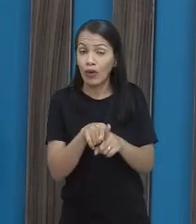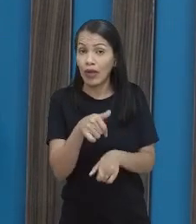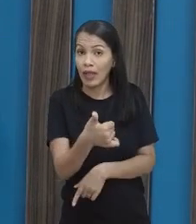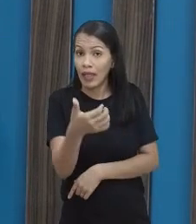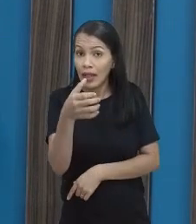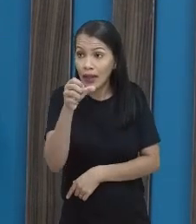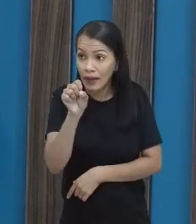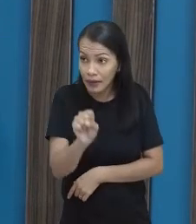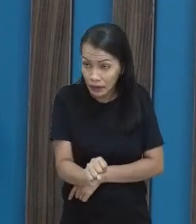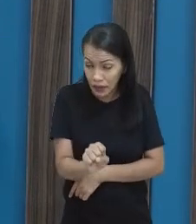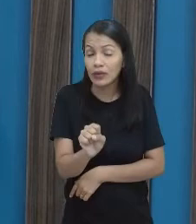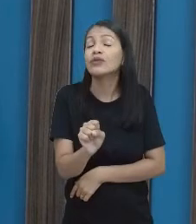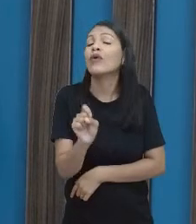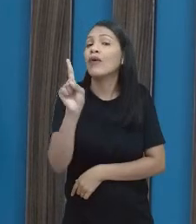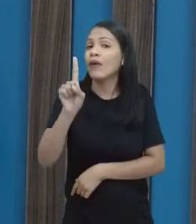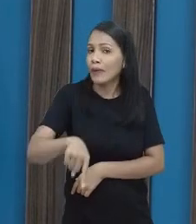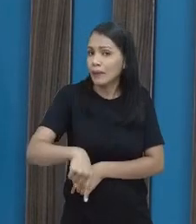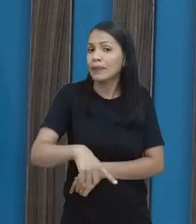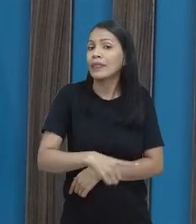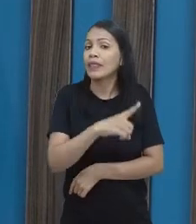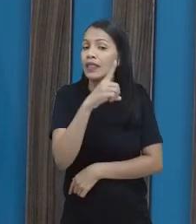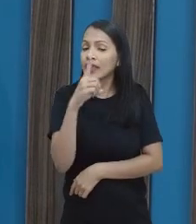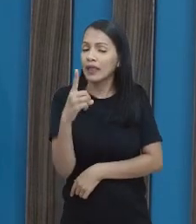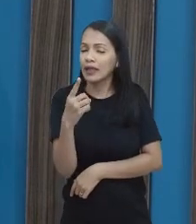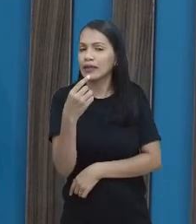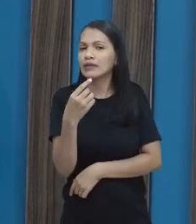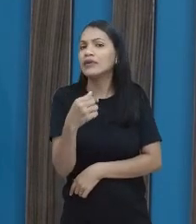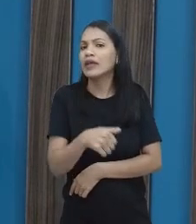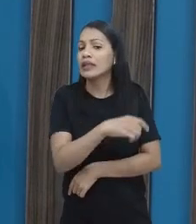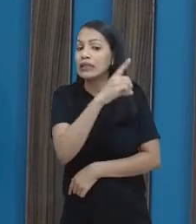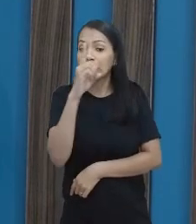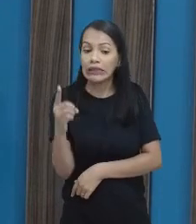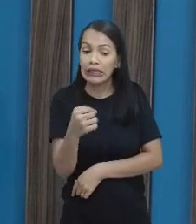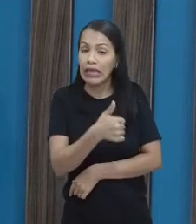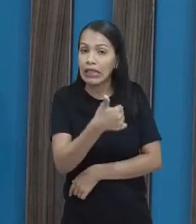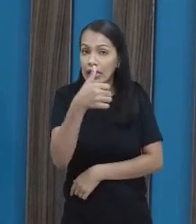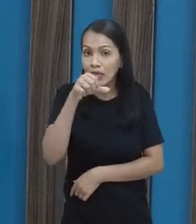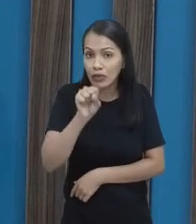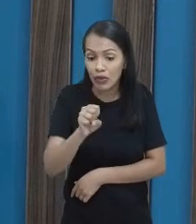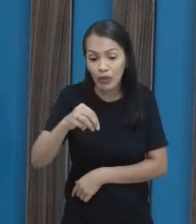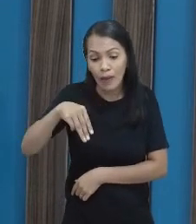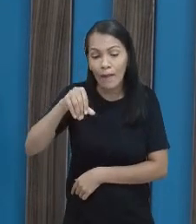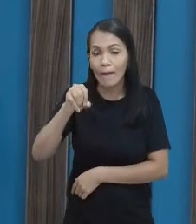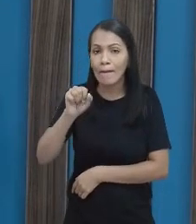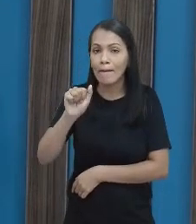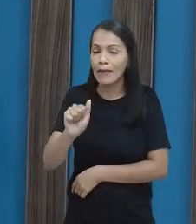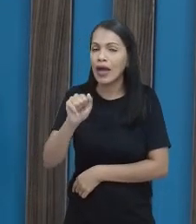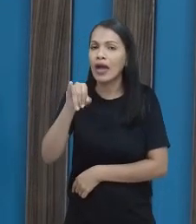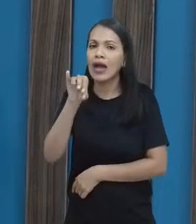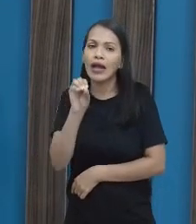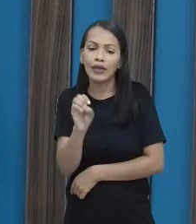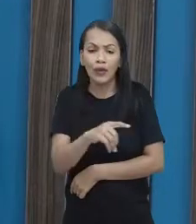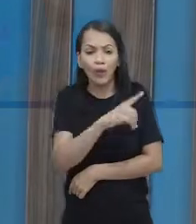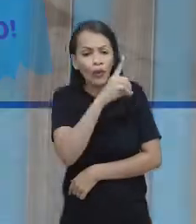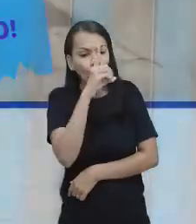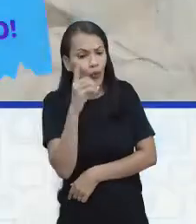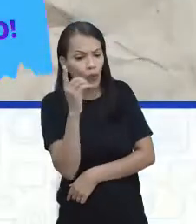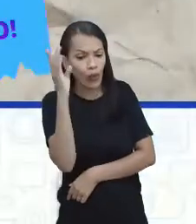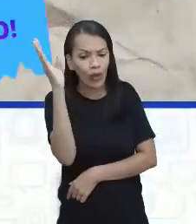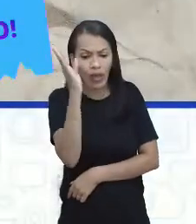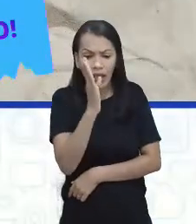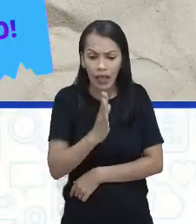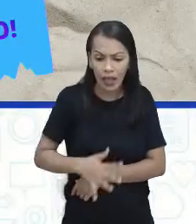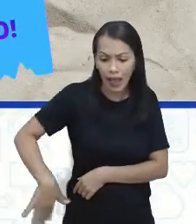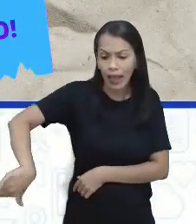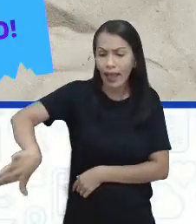né? Dia 18 de maio, a questão aí do Dia Nacional contra o